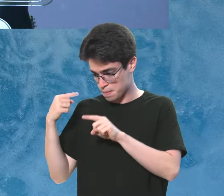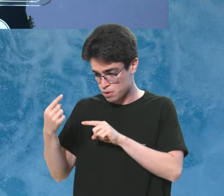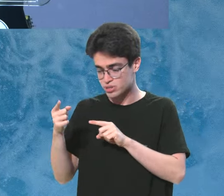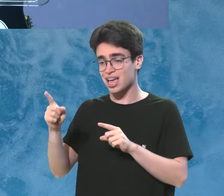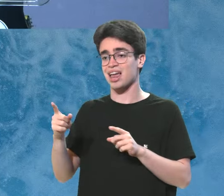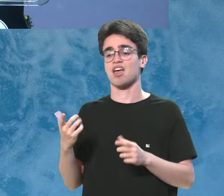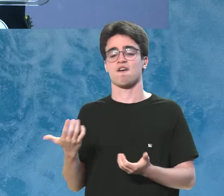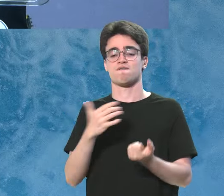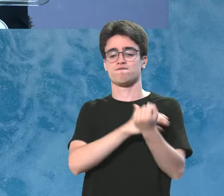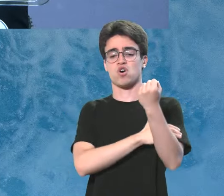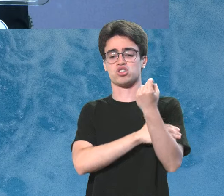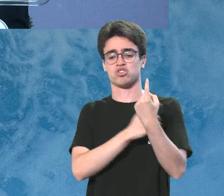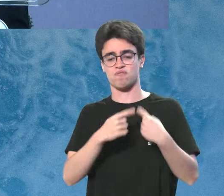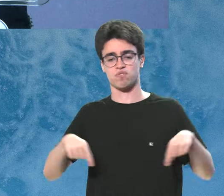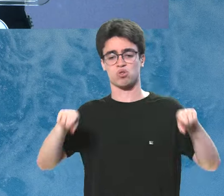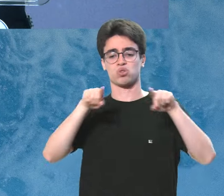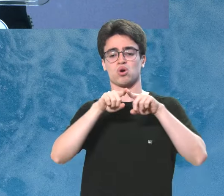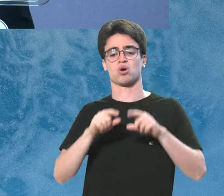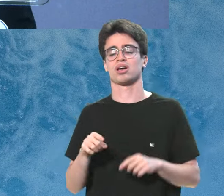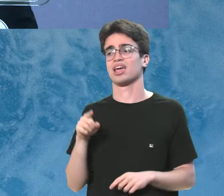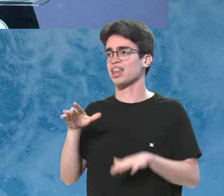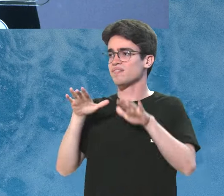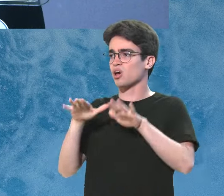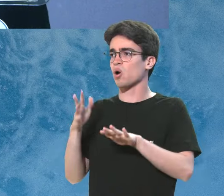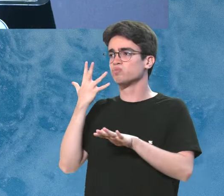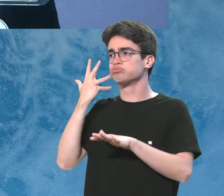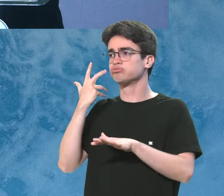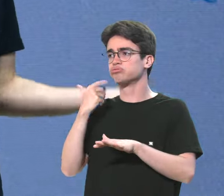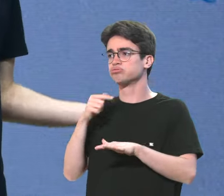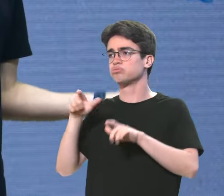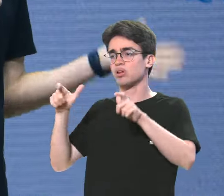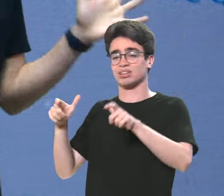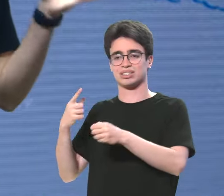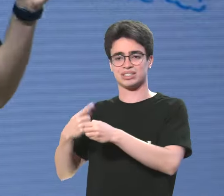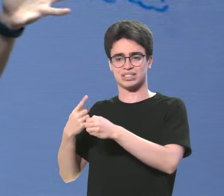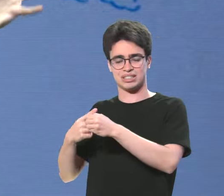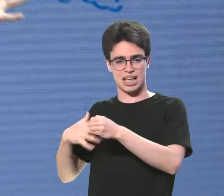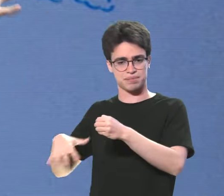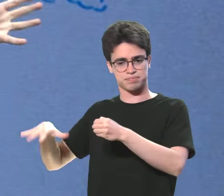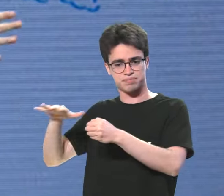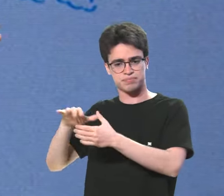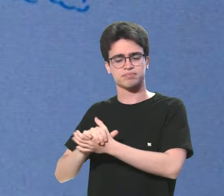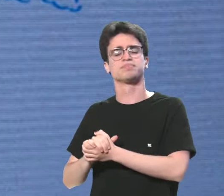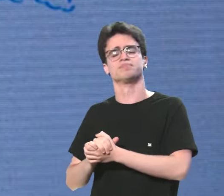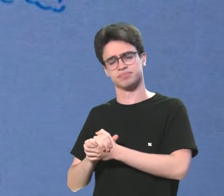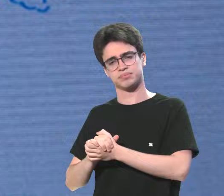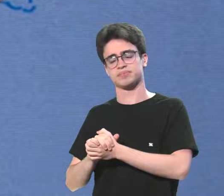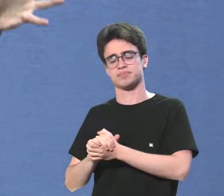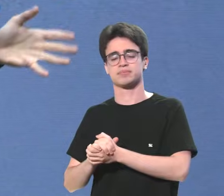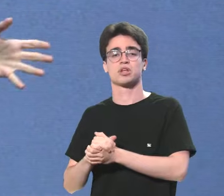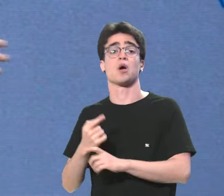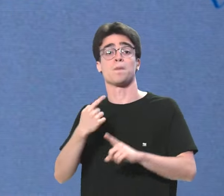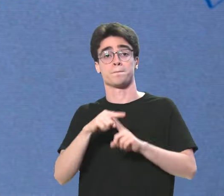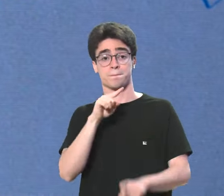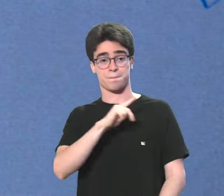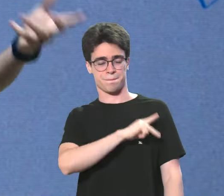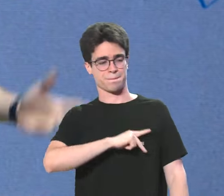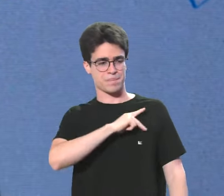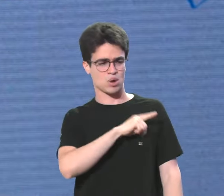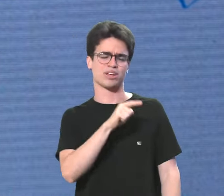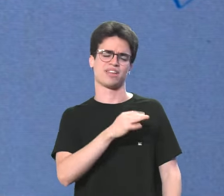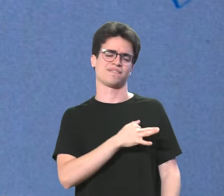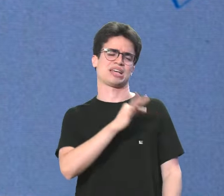Saulo permaneceu alguns dias em Damasco com os discípulos como eu falei Saulo ele era fariseu então ele estava muito acostumado